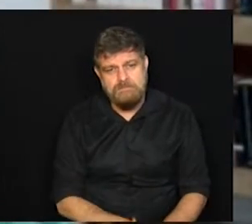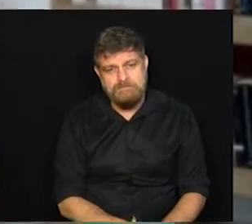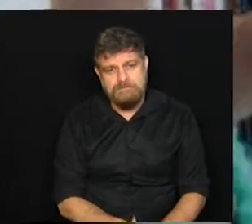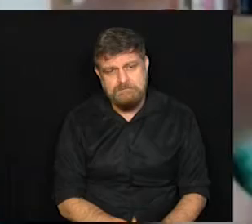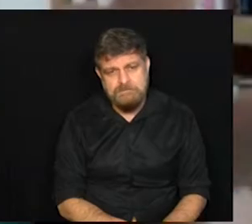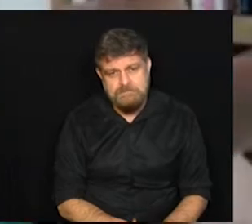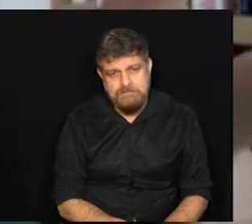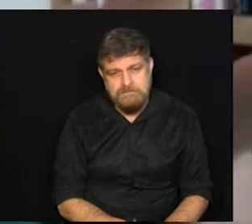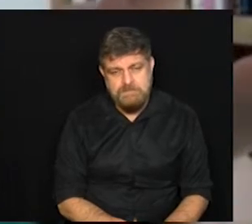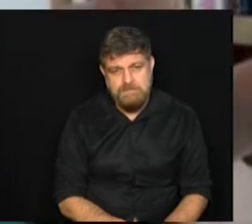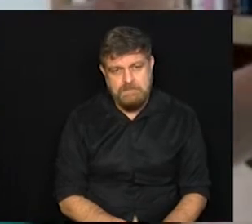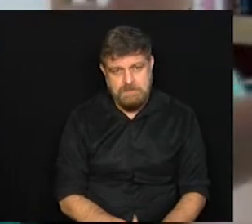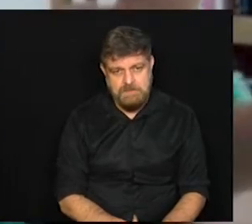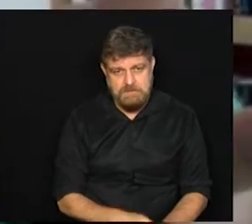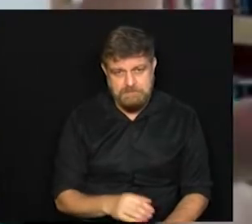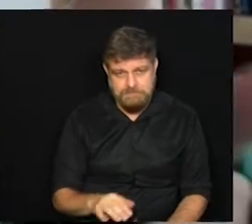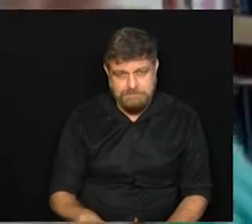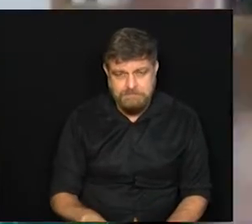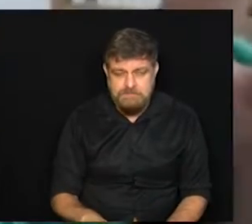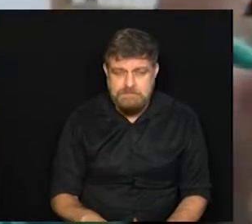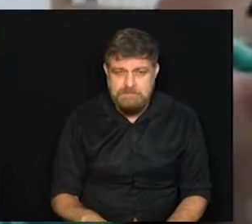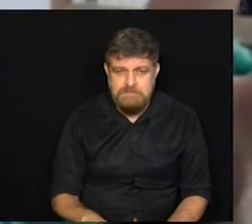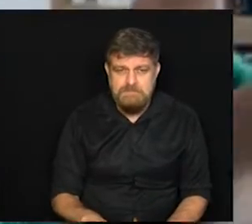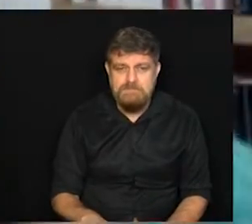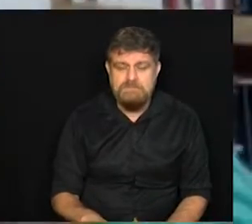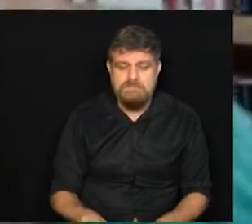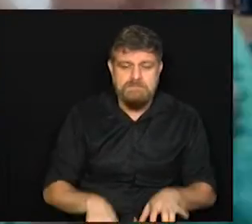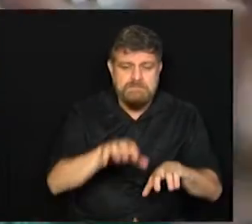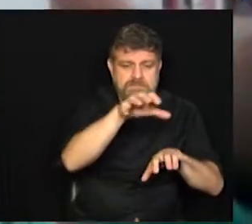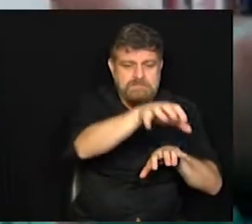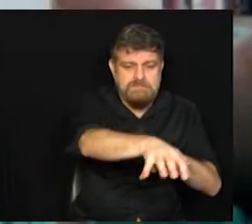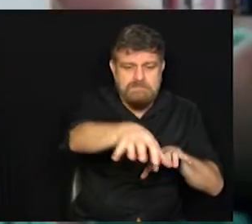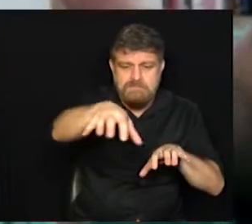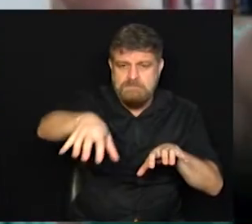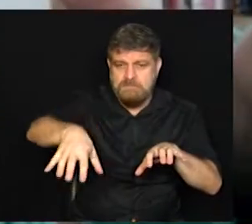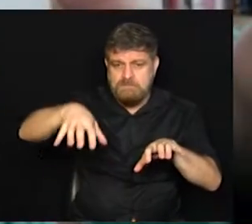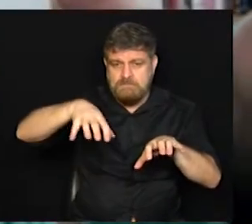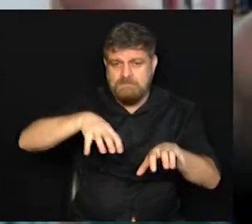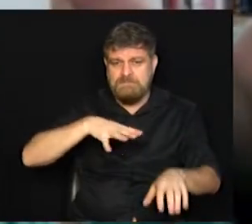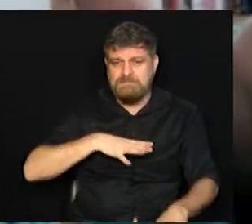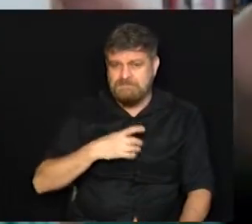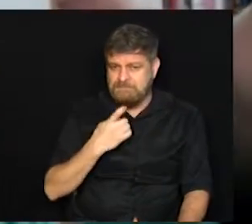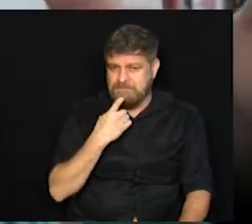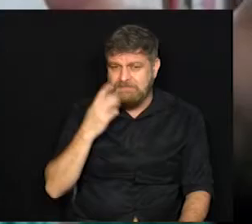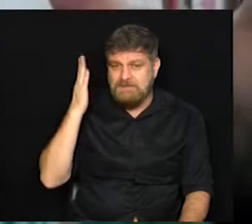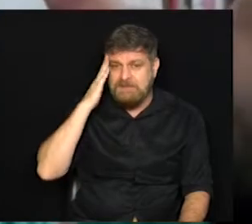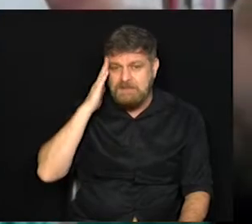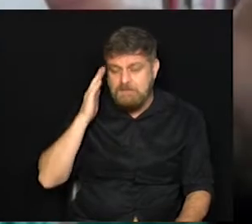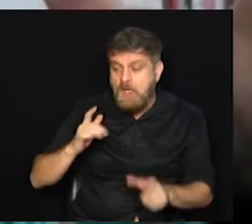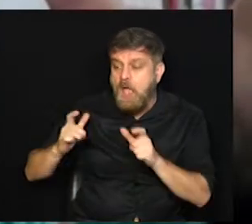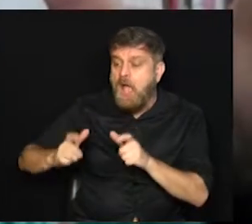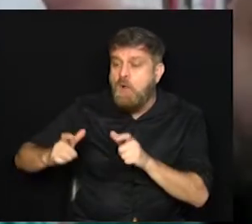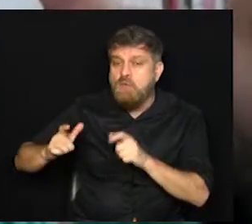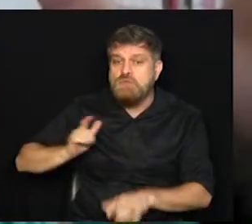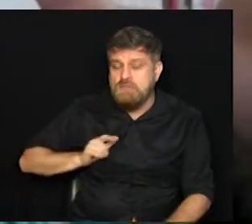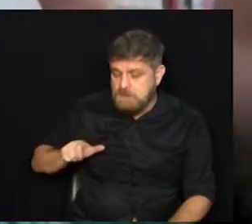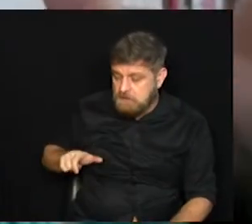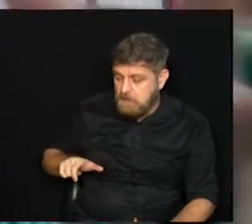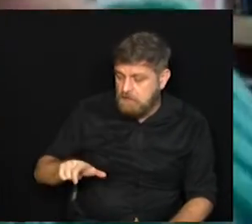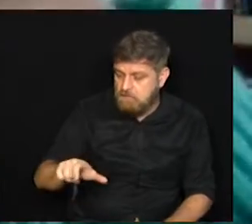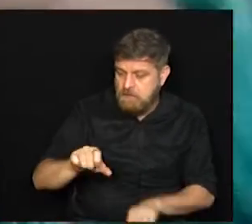a distribuição desses quilômetros pelas regiões da cidade. Eu acho que esse é um ponto importante, porque existe